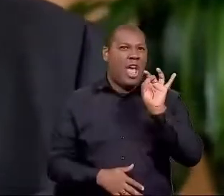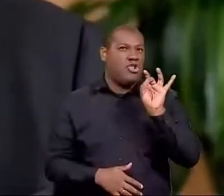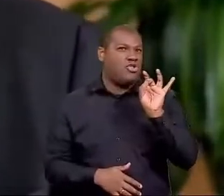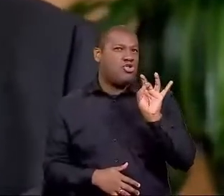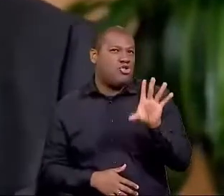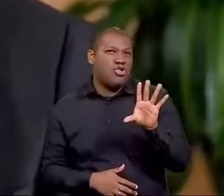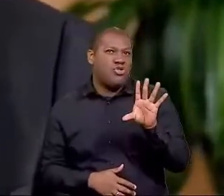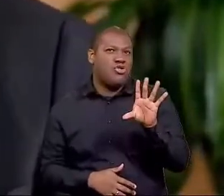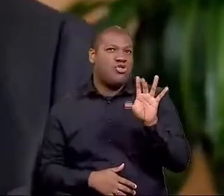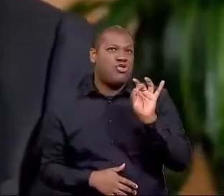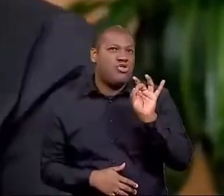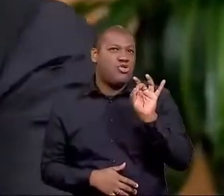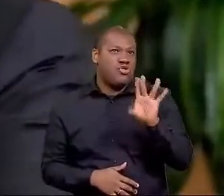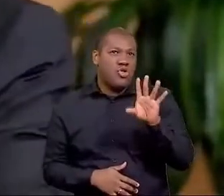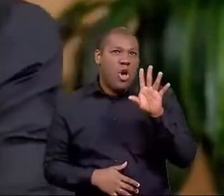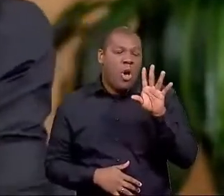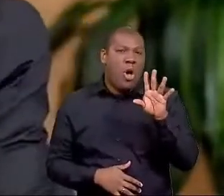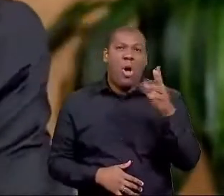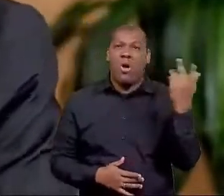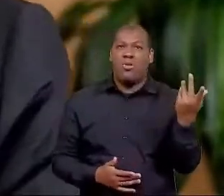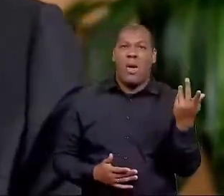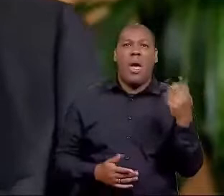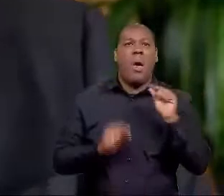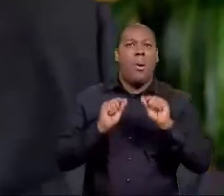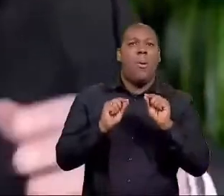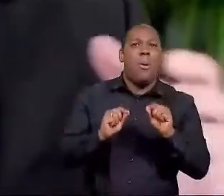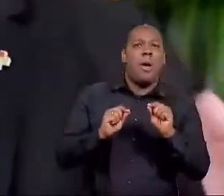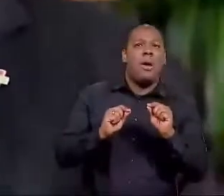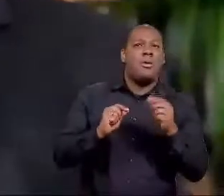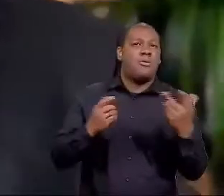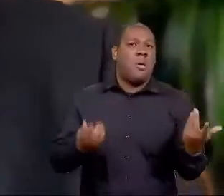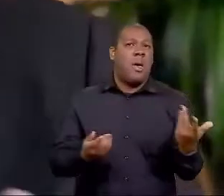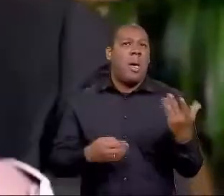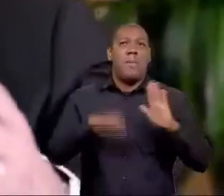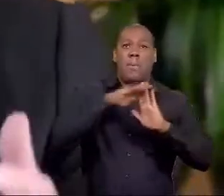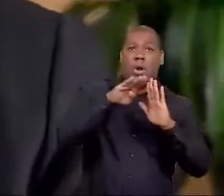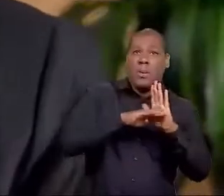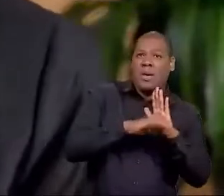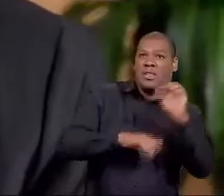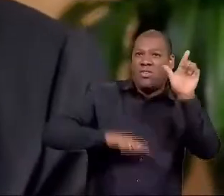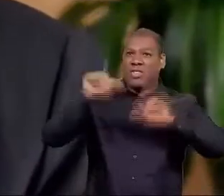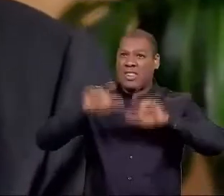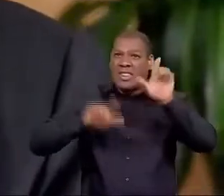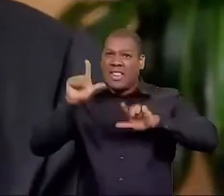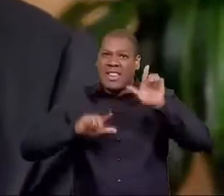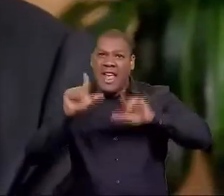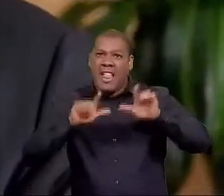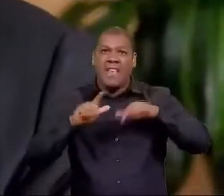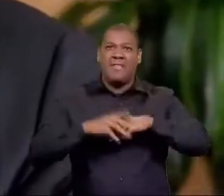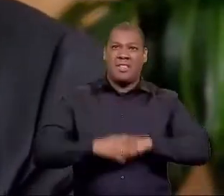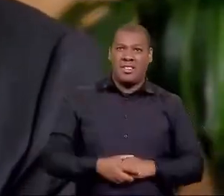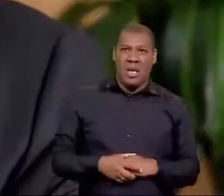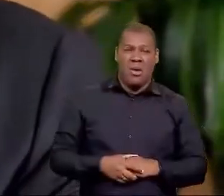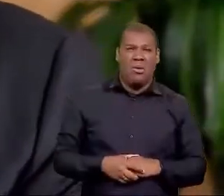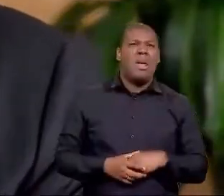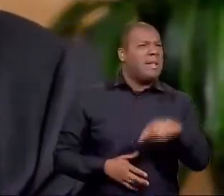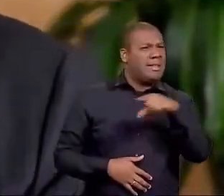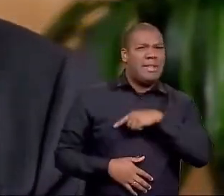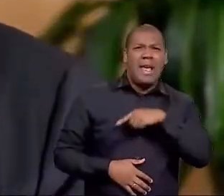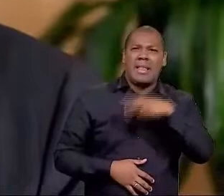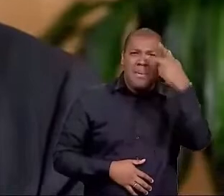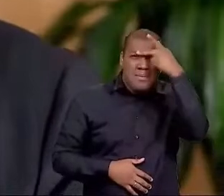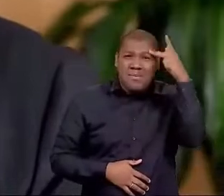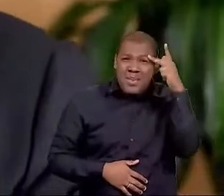Qualquer programa de televisão, não é só um cara que está entrevistando, tem dezenas de pessoas trabalhando para poder dar certo. Então,